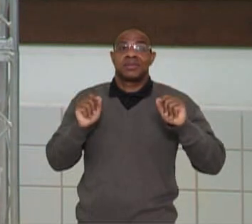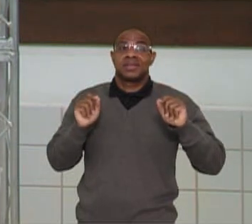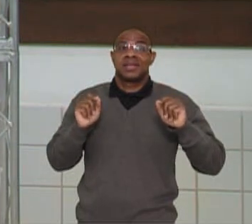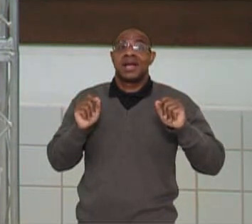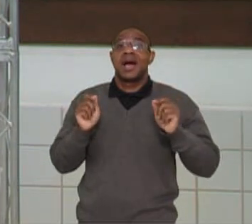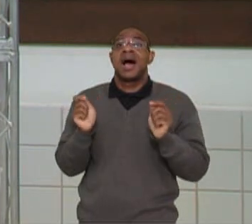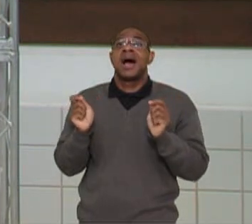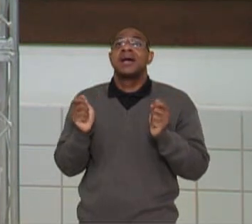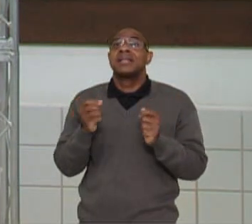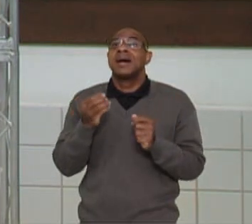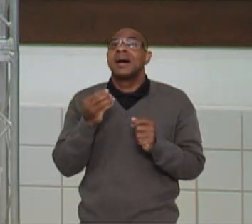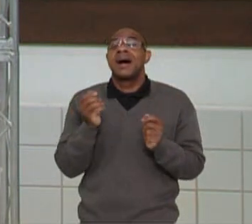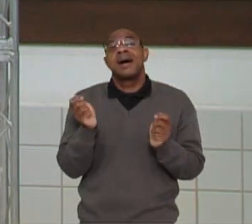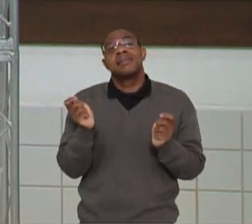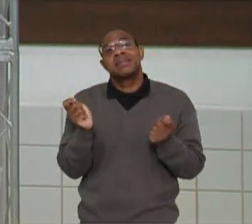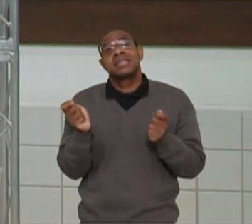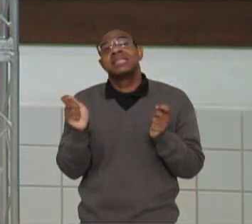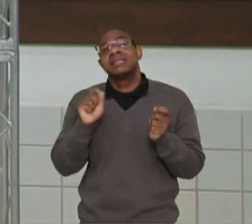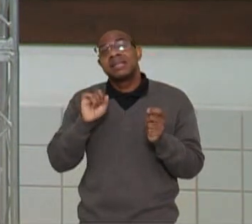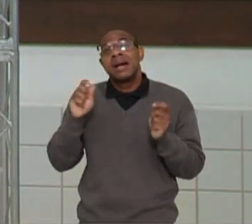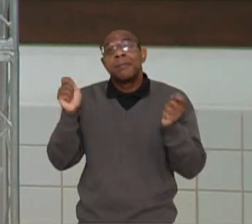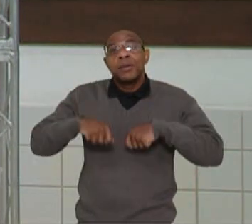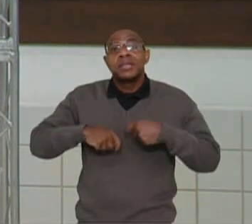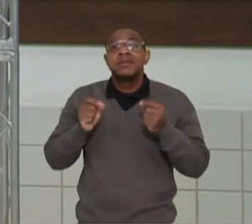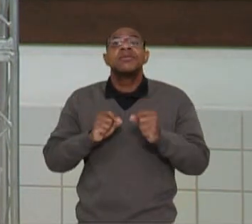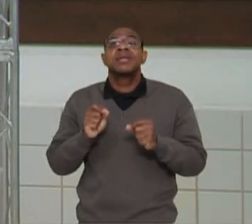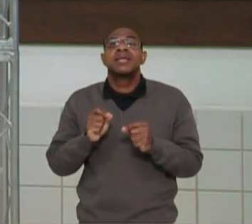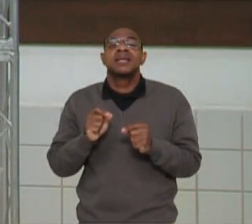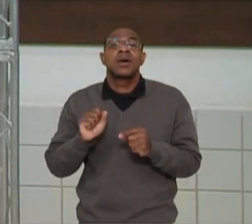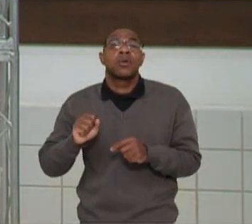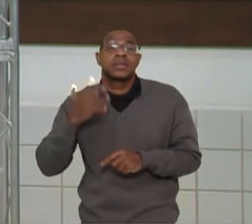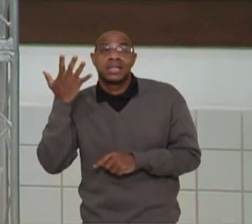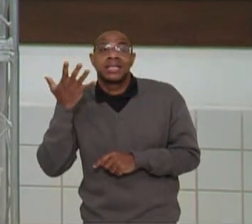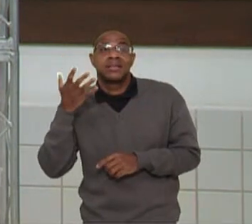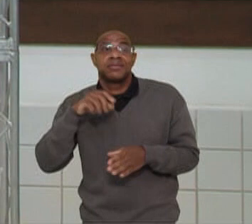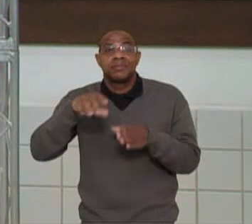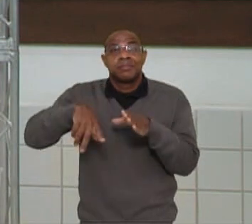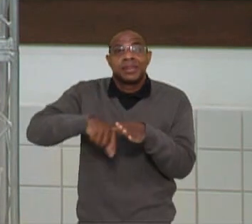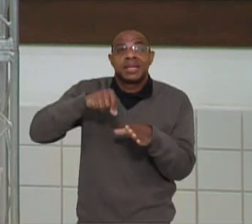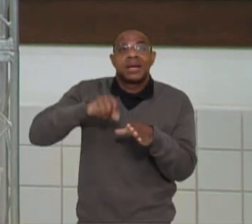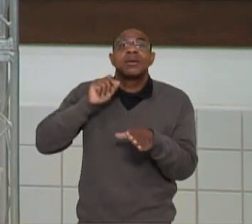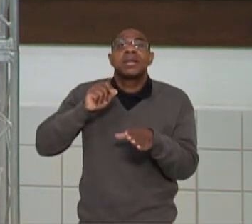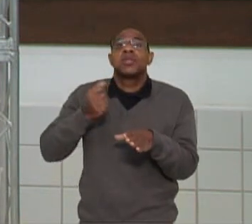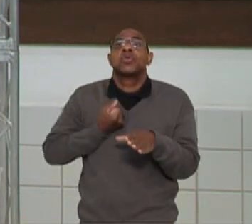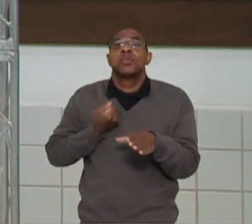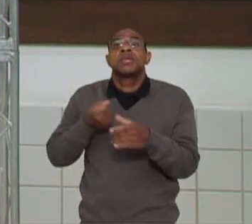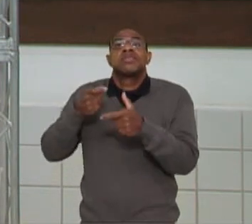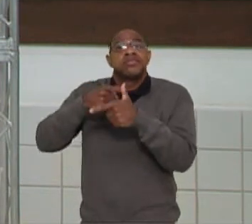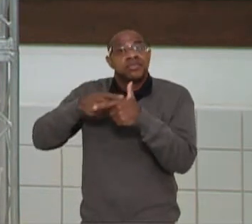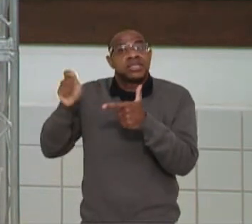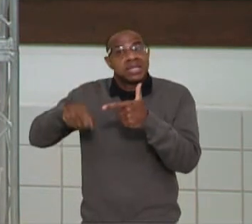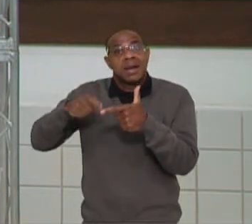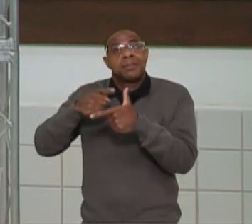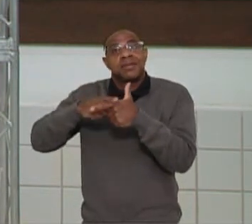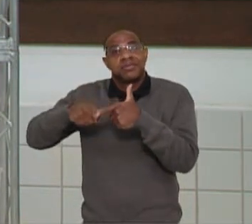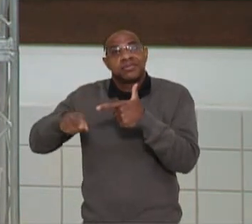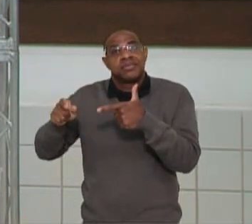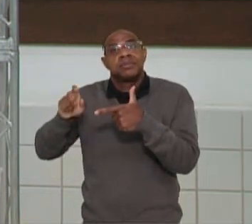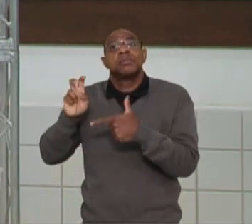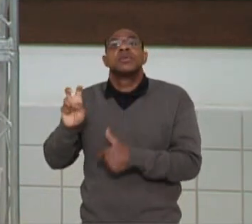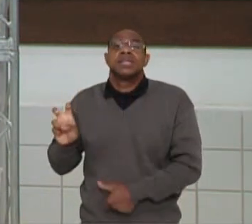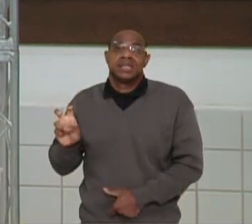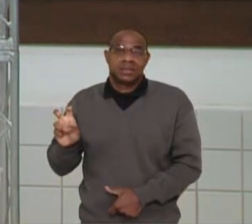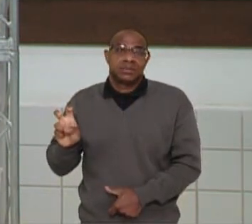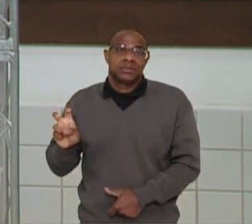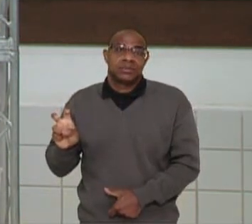por 5. Você se lembra o critério de divisibilidade por 5? Não lembra? Então eu vou te recordar. Um número é divisível por 5 sempre